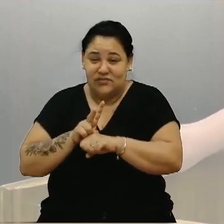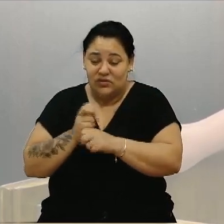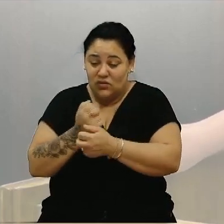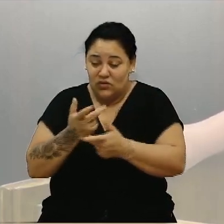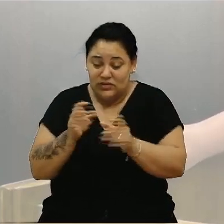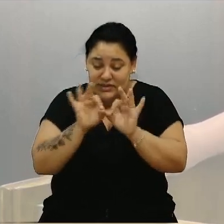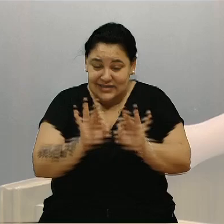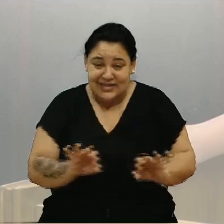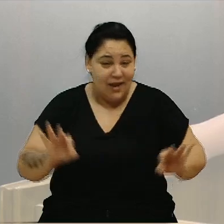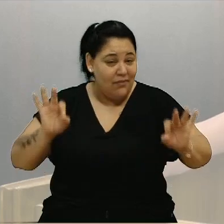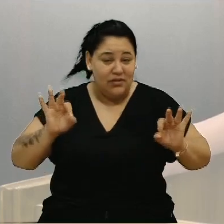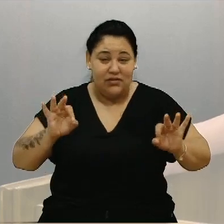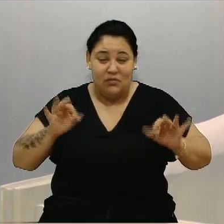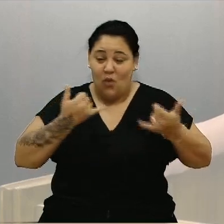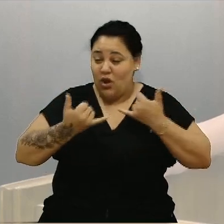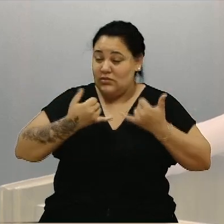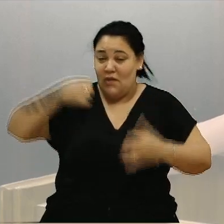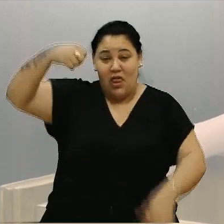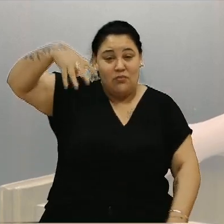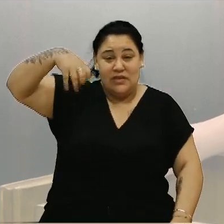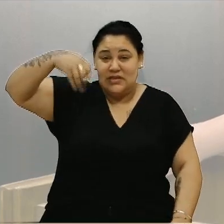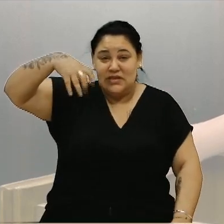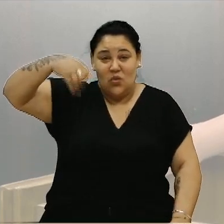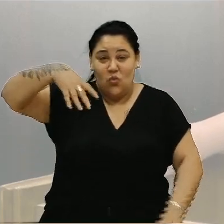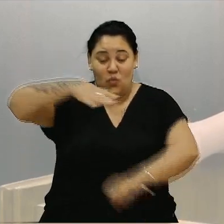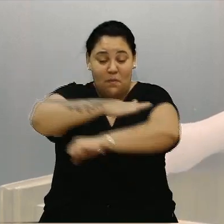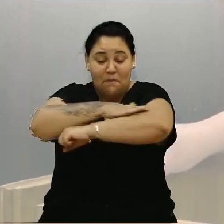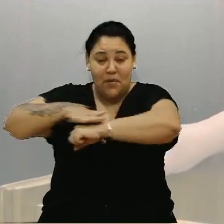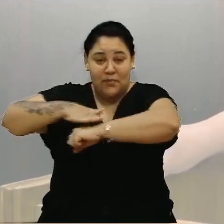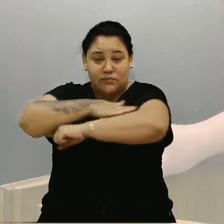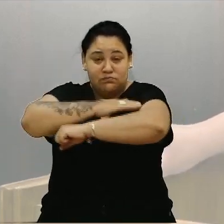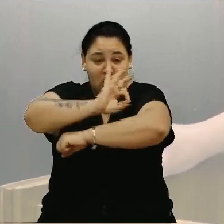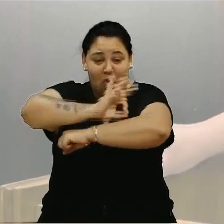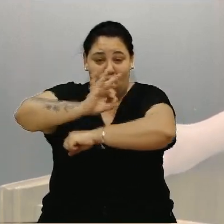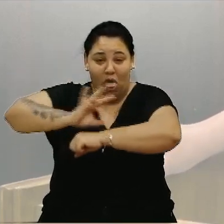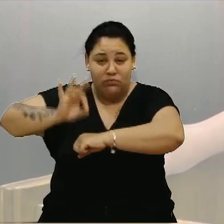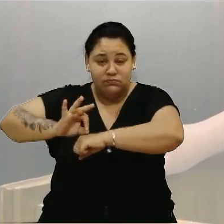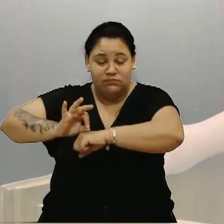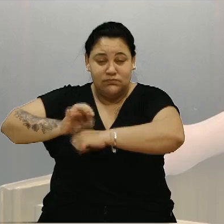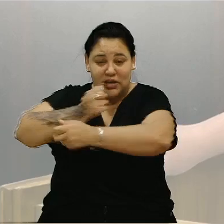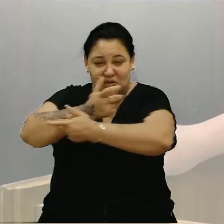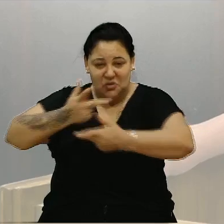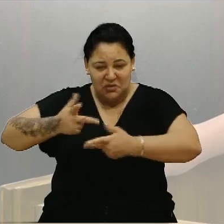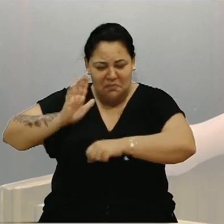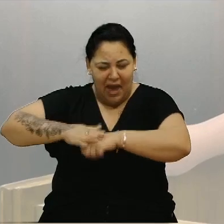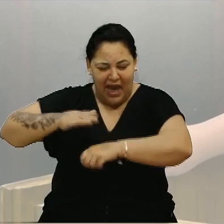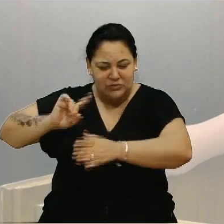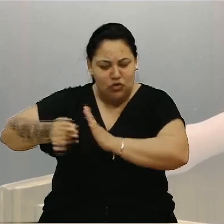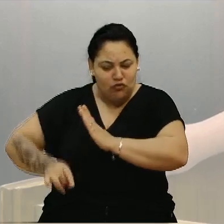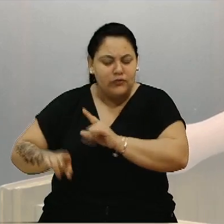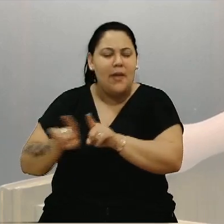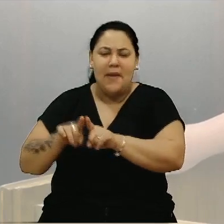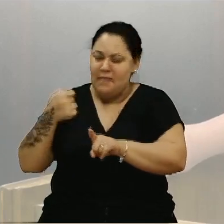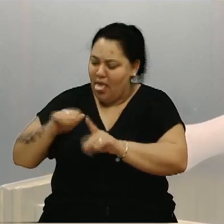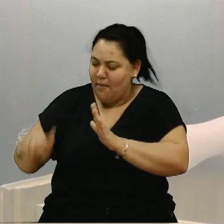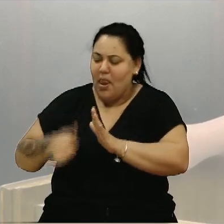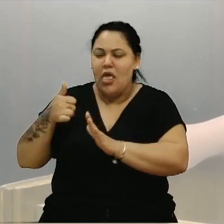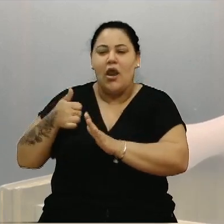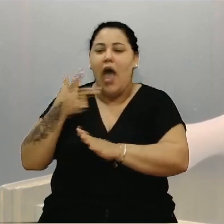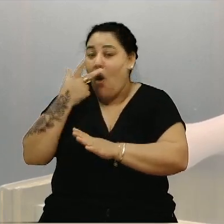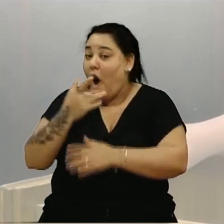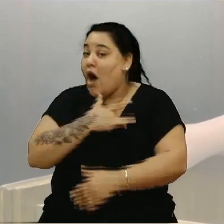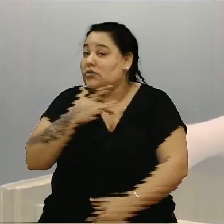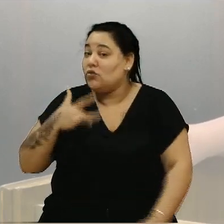a iluminação, a pavimentação e coisas mais complexas que precisam melhorar na nossa cidade, como a